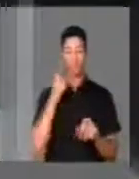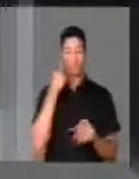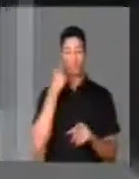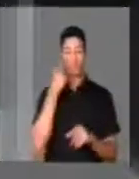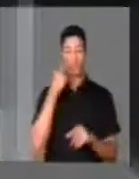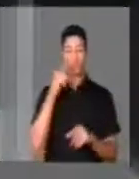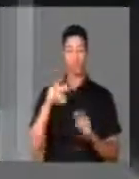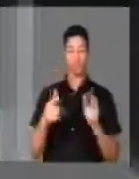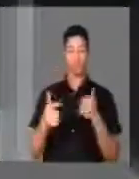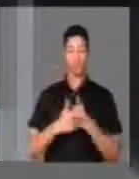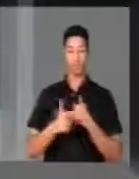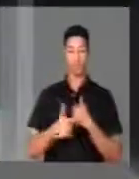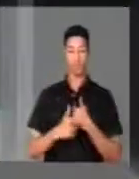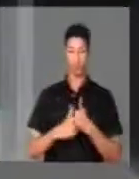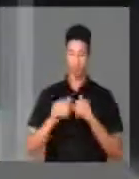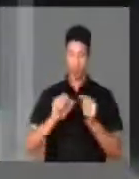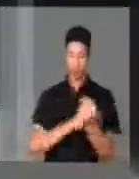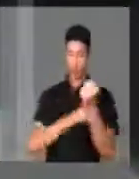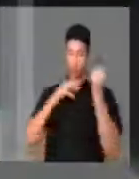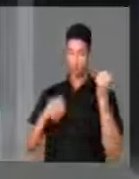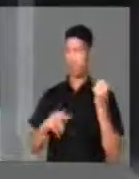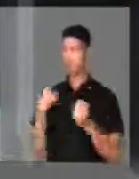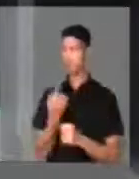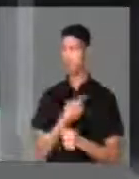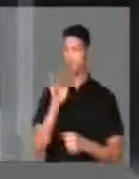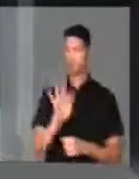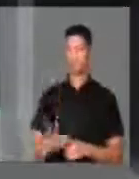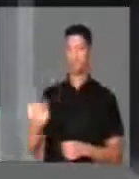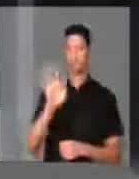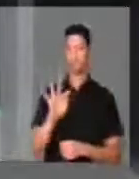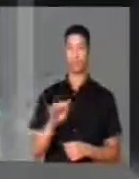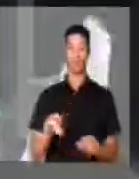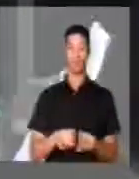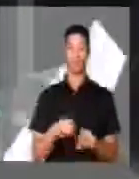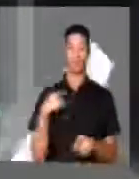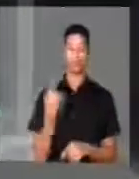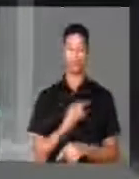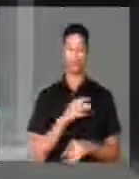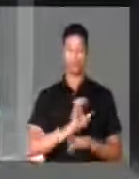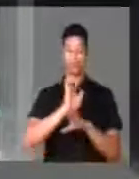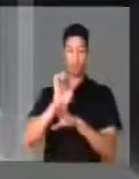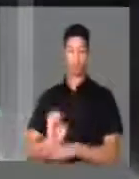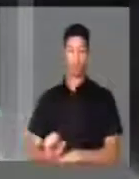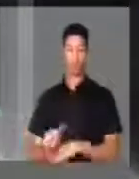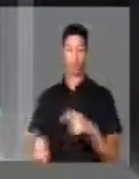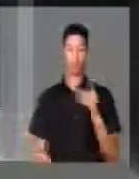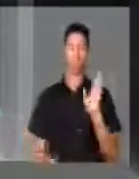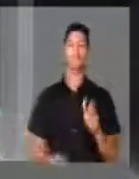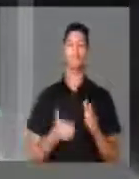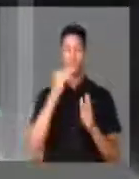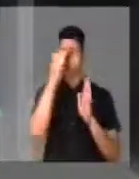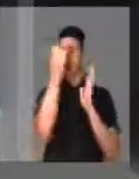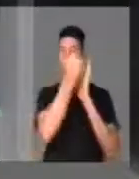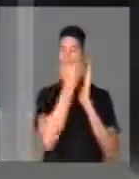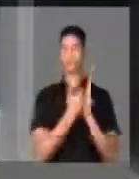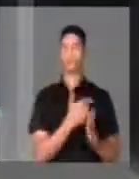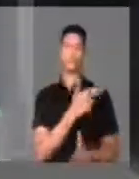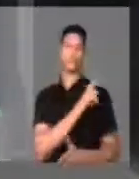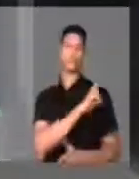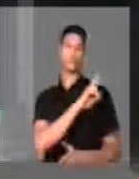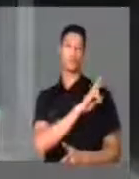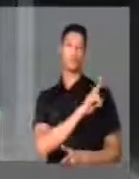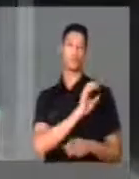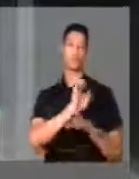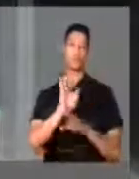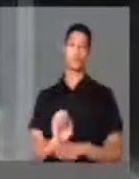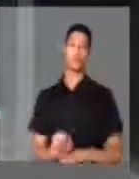analisando o papel, a autonomia das nossas federações. Os nossos estados, que já cumpriram o seu papel a